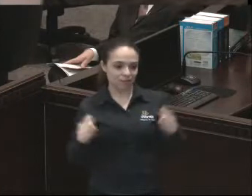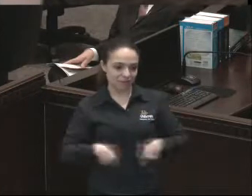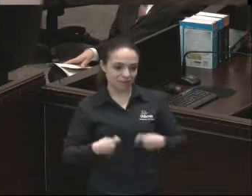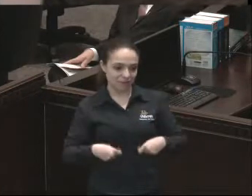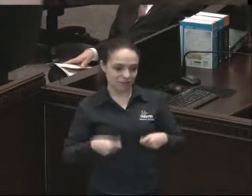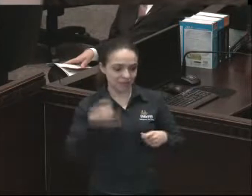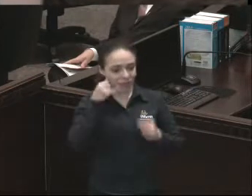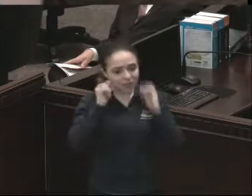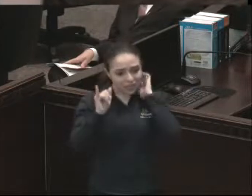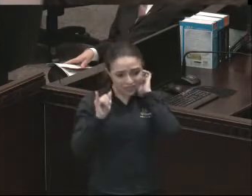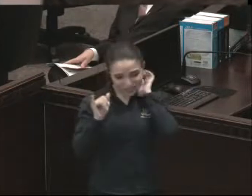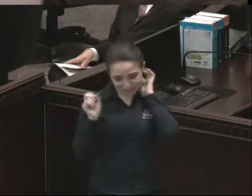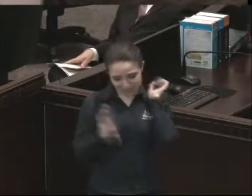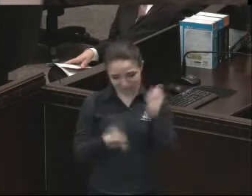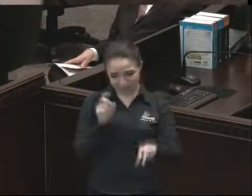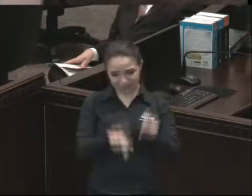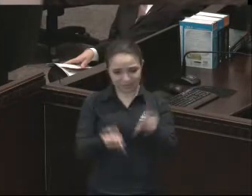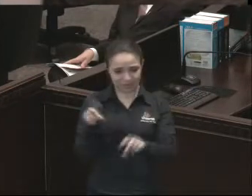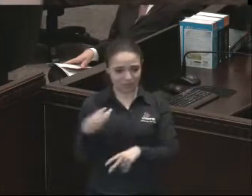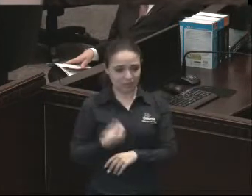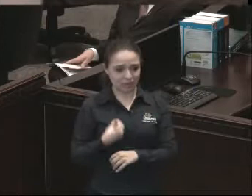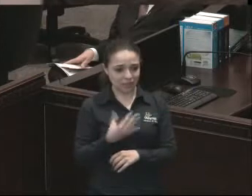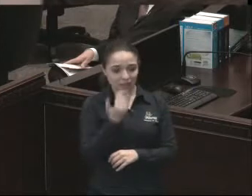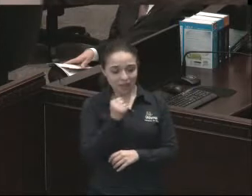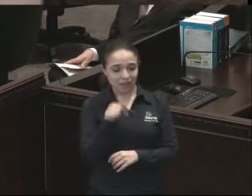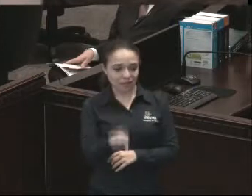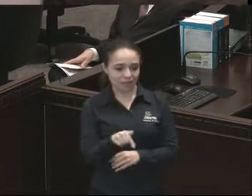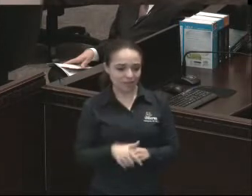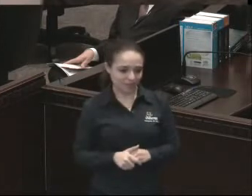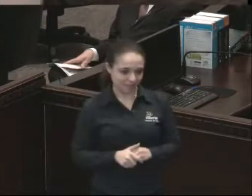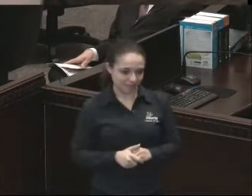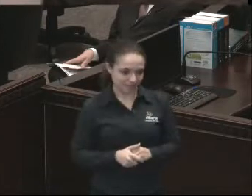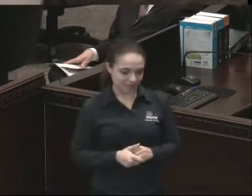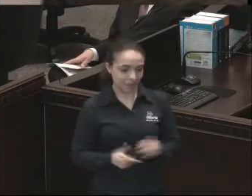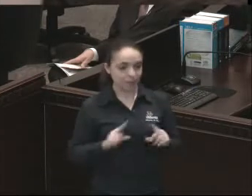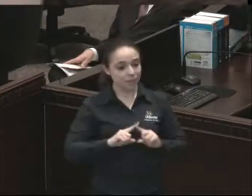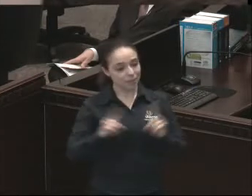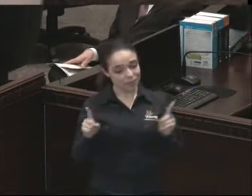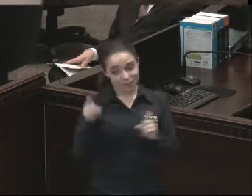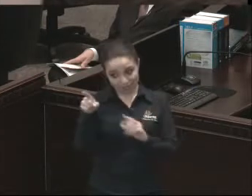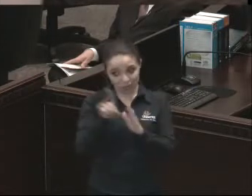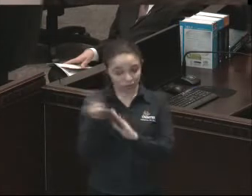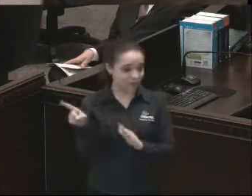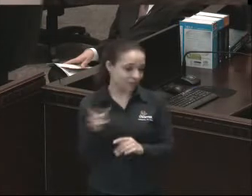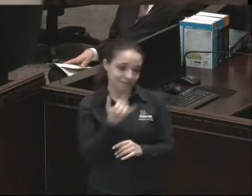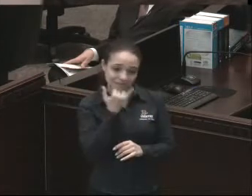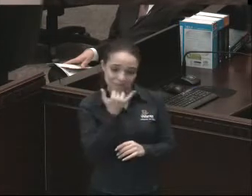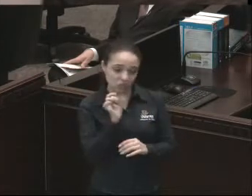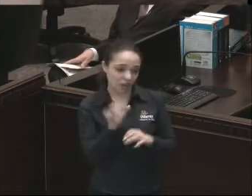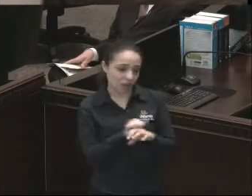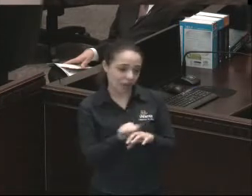que não chegue tanto resíduo no nosso alimento. Mas a tua pergunta é simplesmente